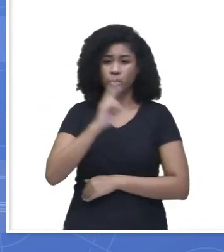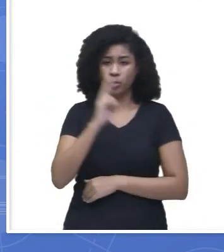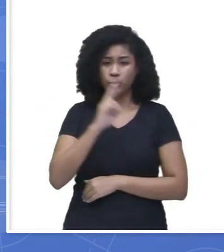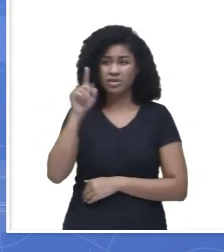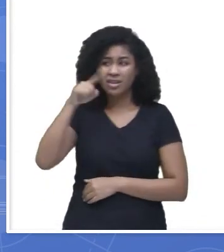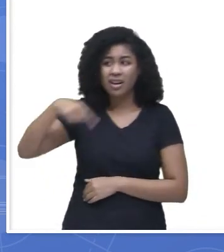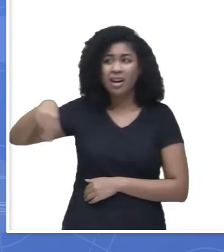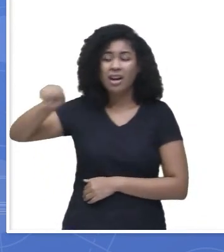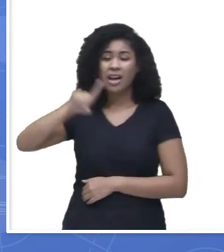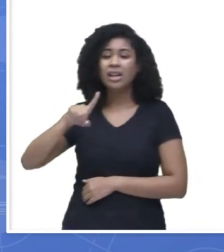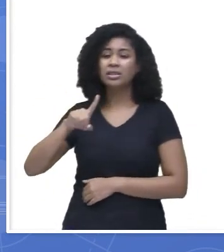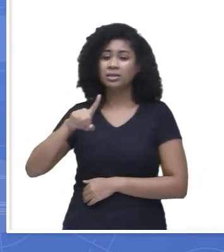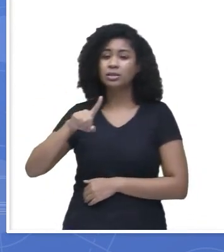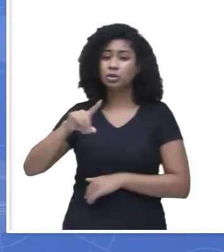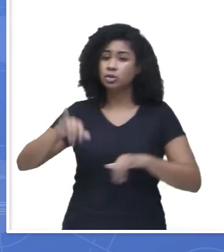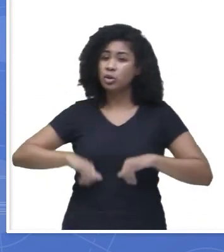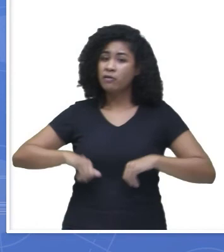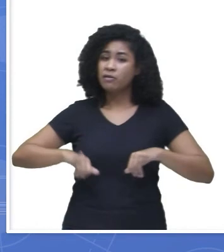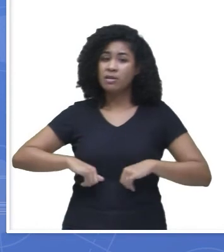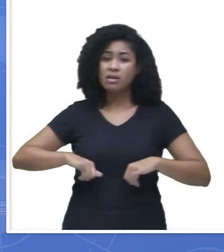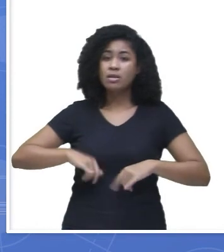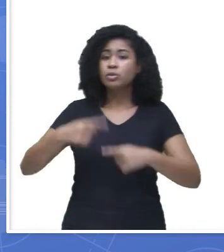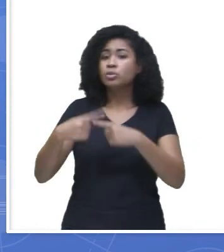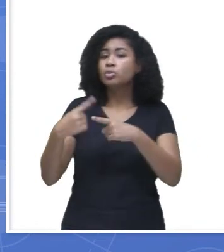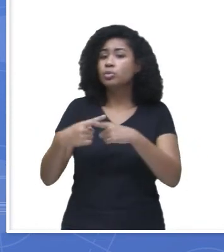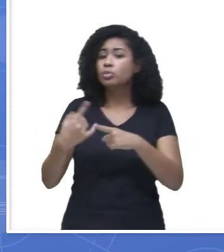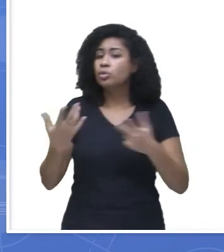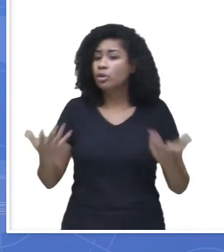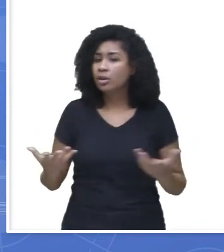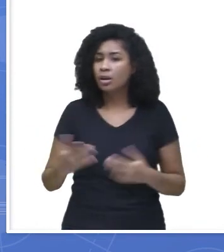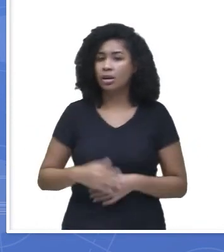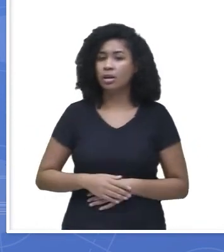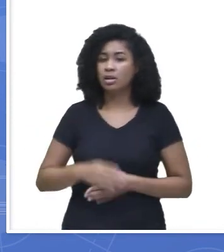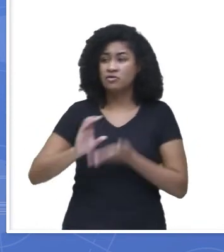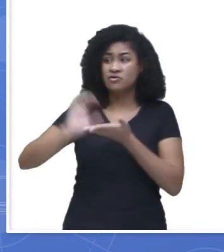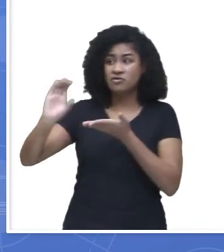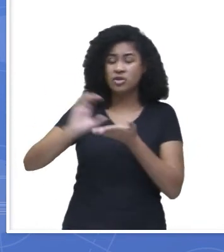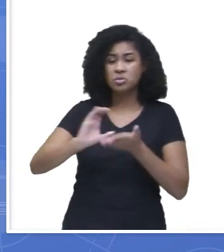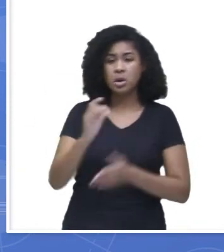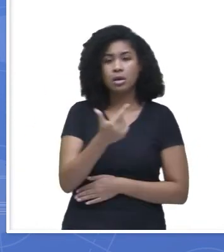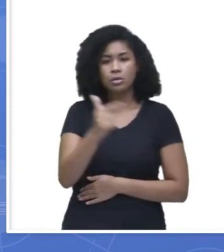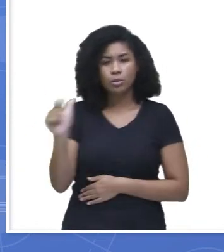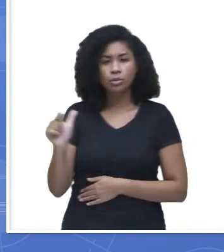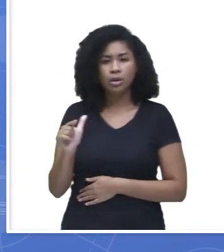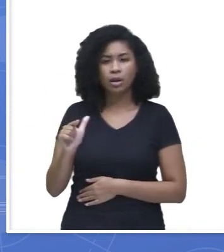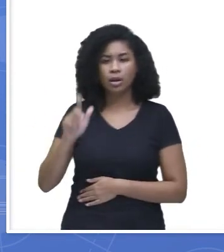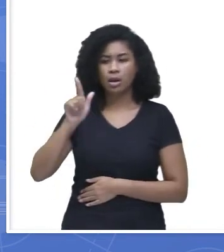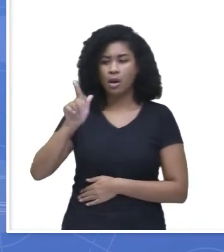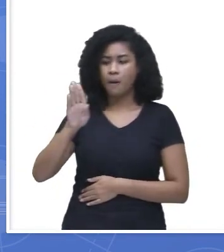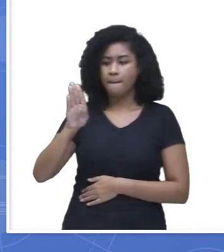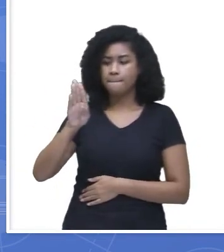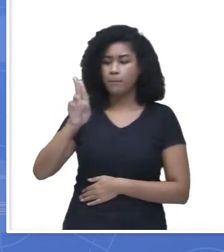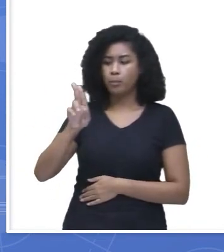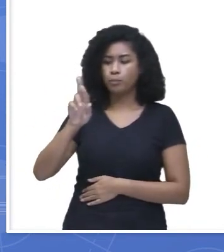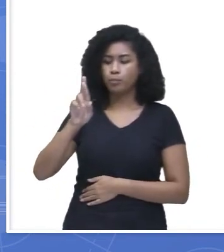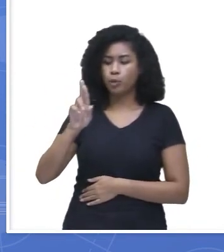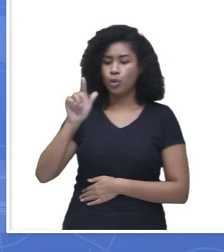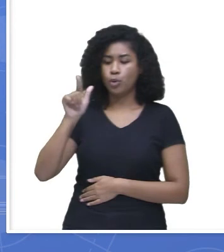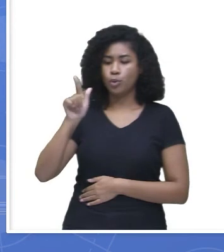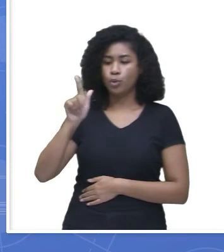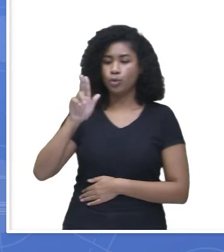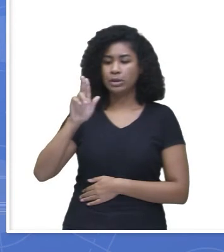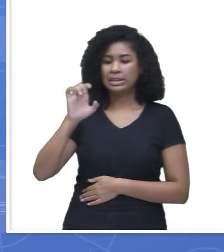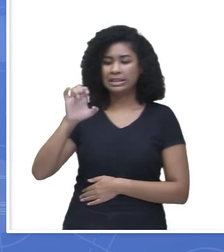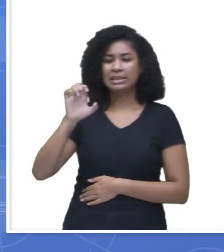há investimento nela, não é verdade? O que são os burgueses? Os comerciantes, não é isso? A classe do